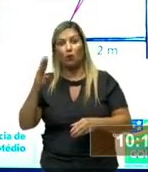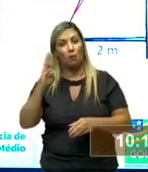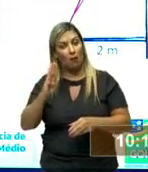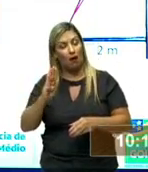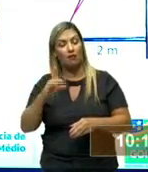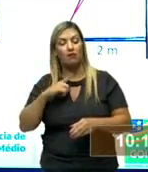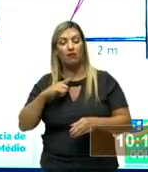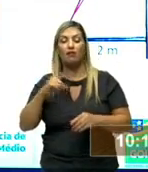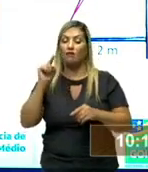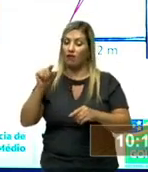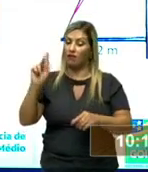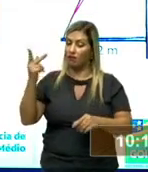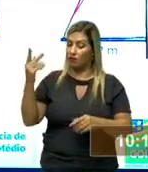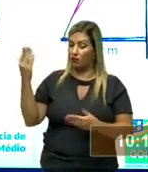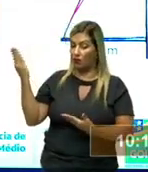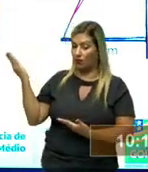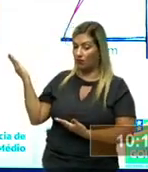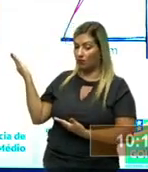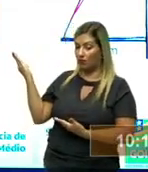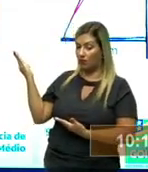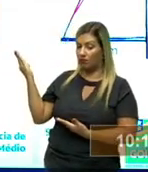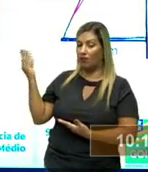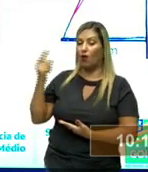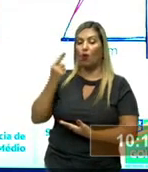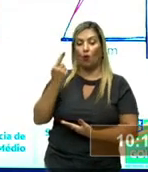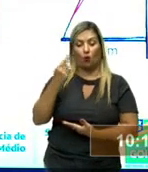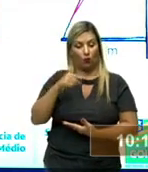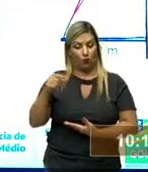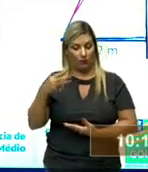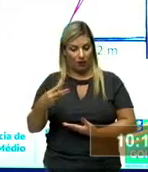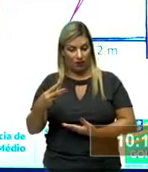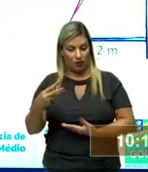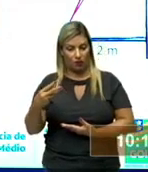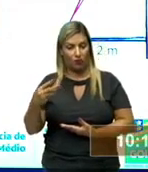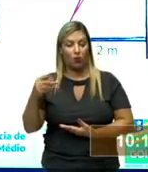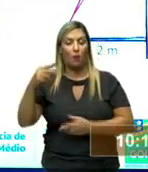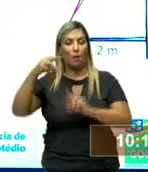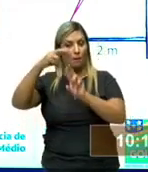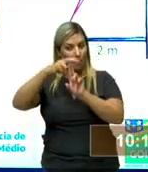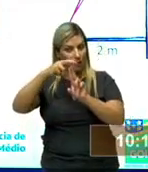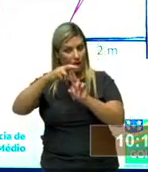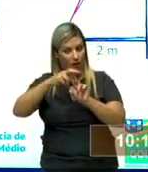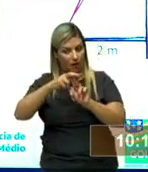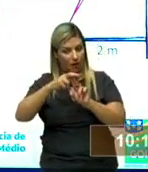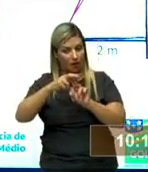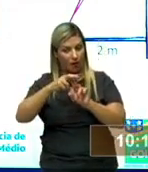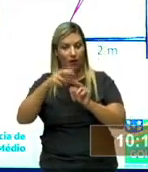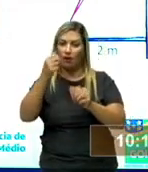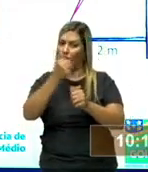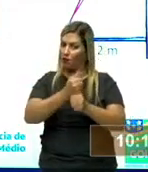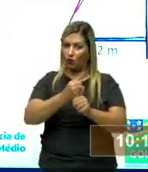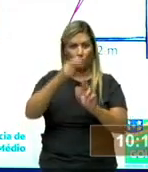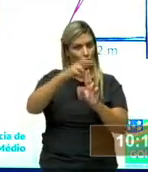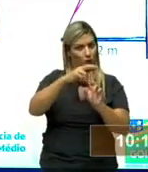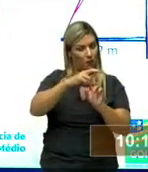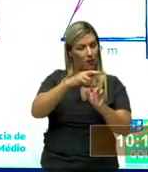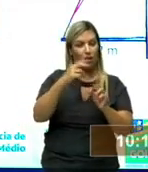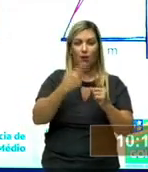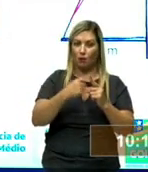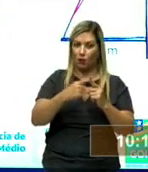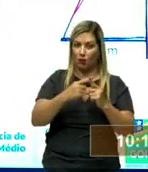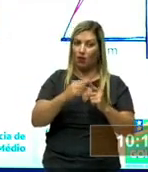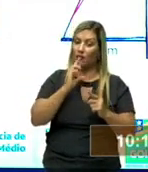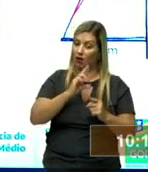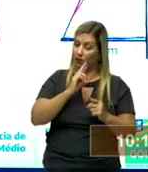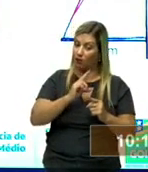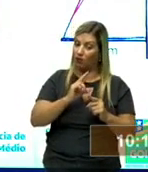vezes altura então o volume do Conde vai ser um terço de pin eu não vou substituir o pe porque as minhas